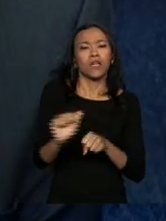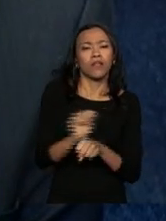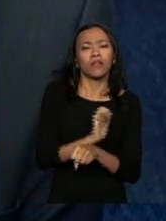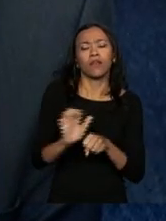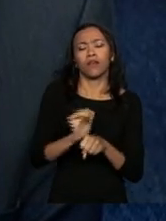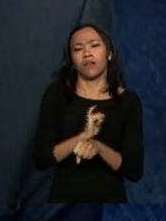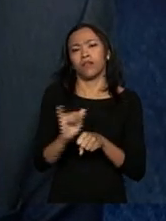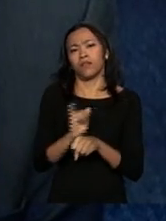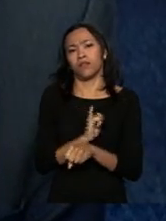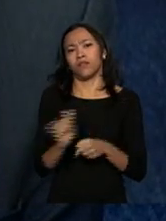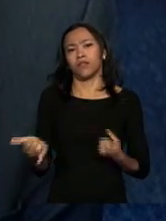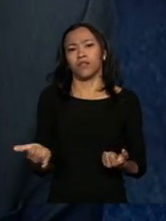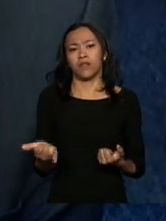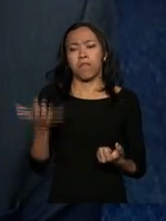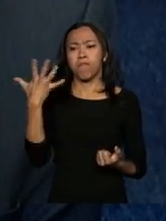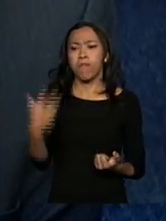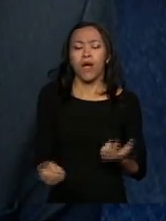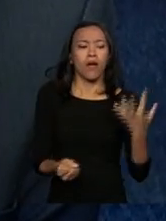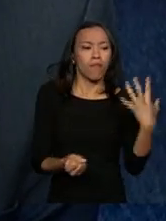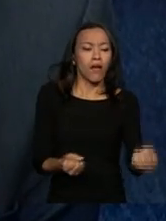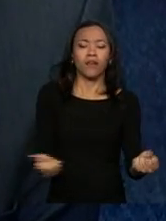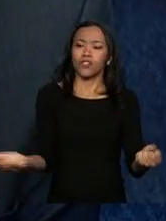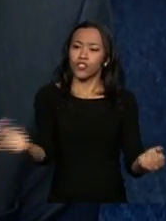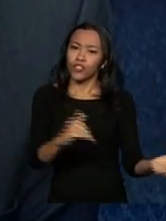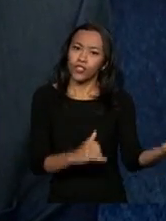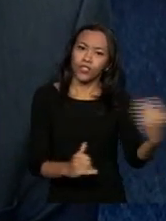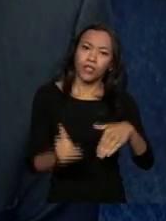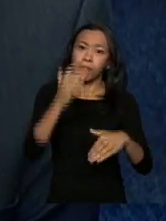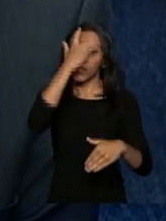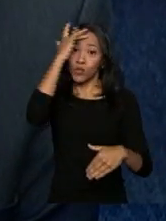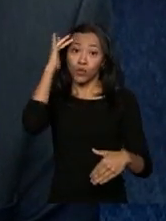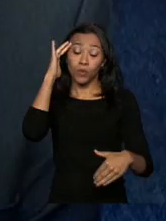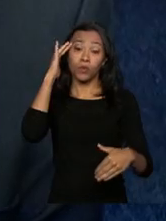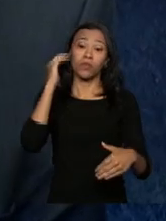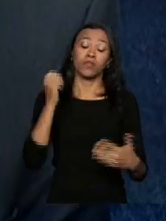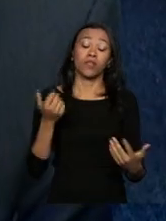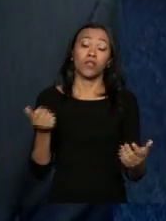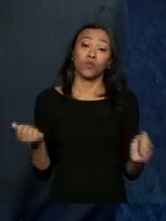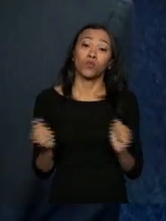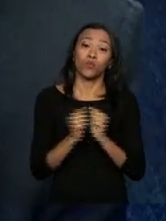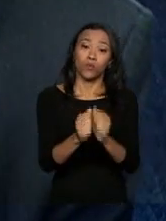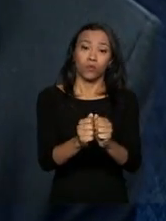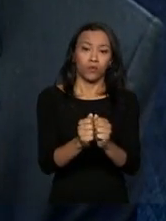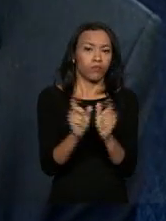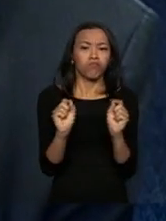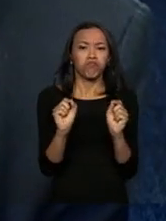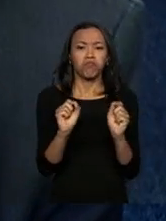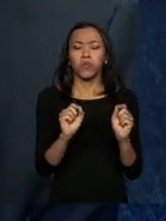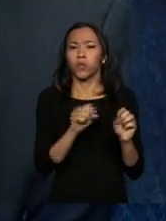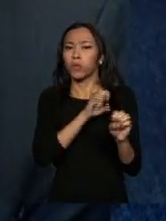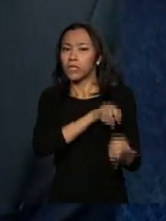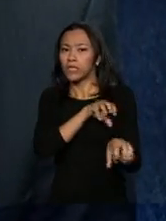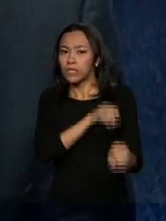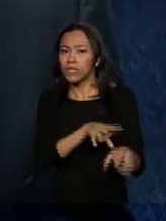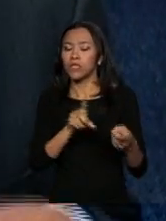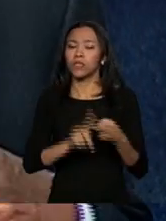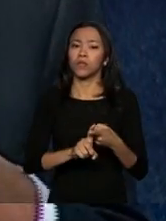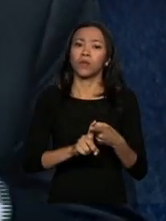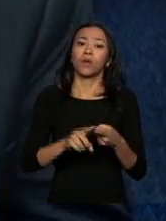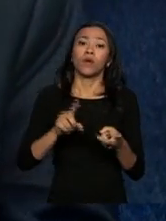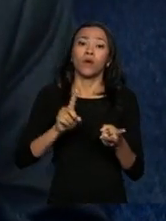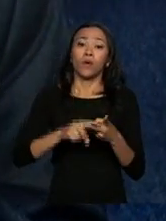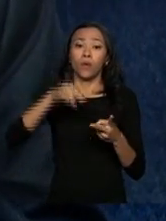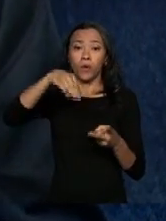de chegar a mais pessoas poder chegar a todo o Brasil então junto com a educação com medic mcti que são